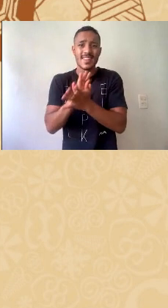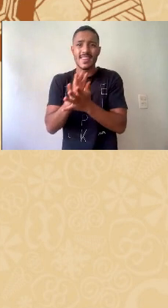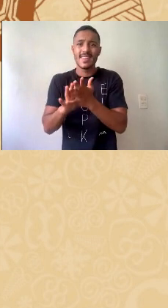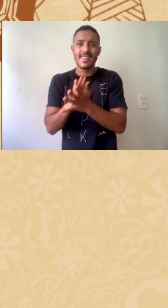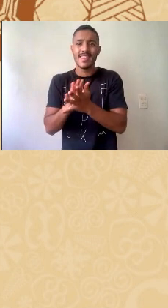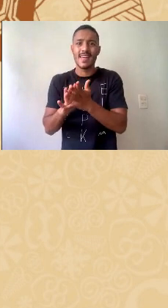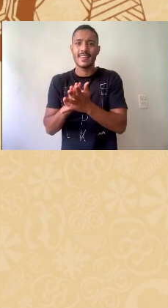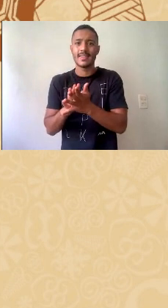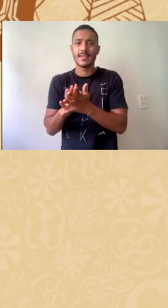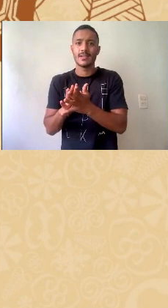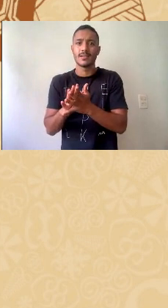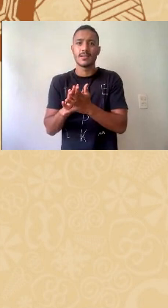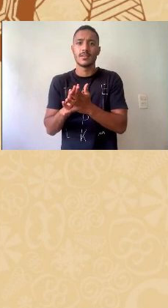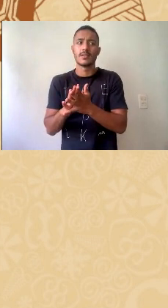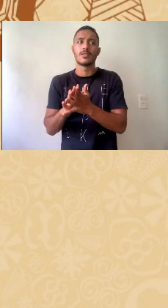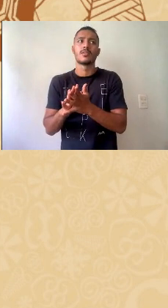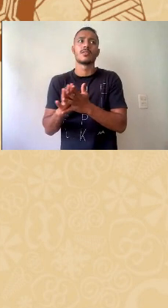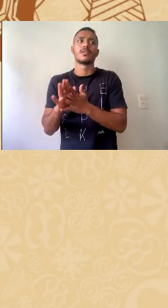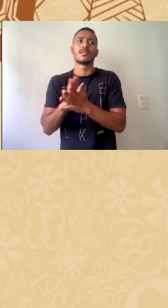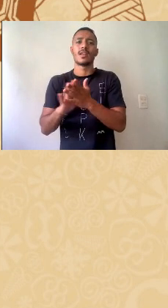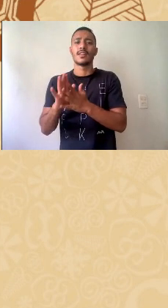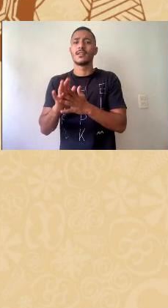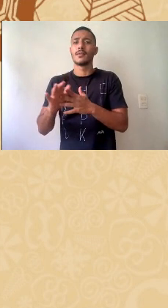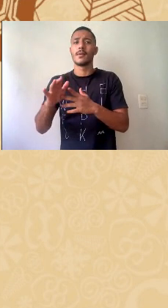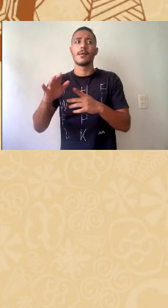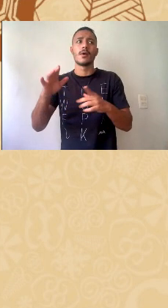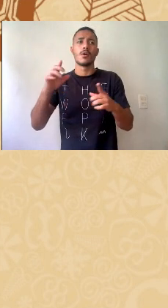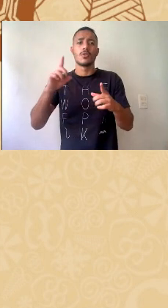sobre ele, certo? Primeiro princípio.